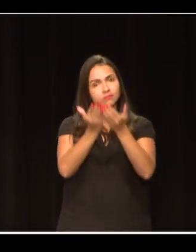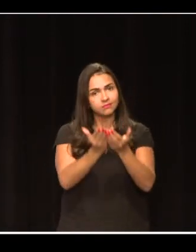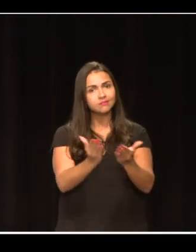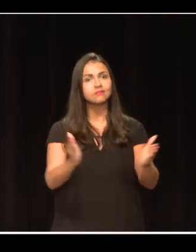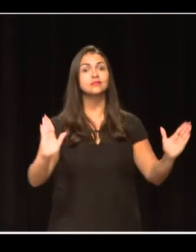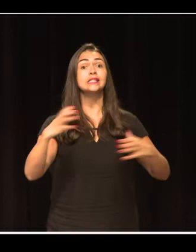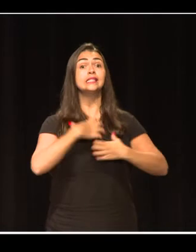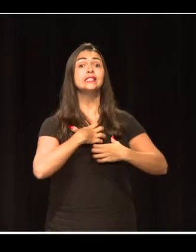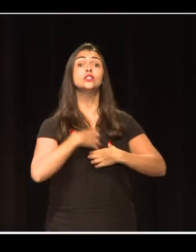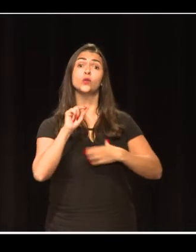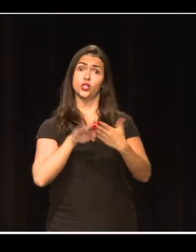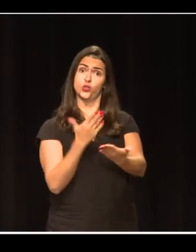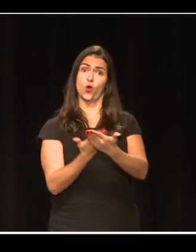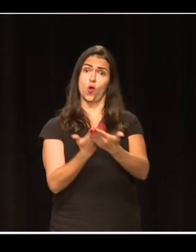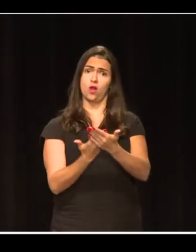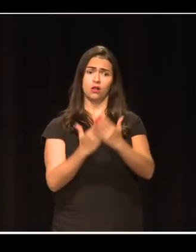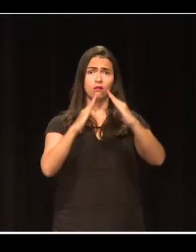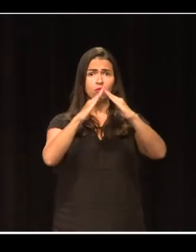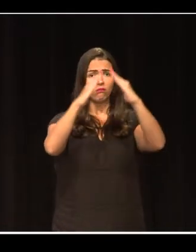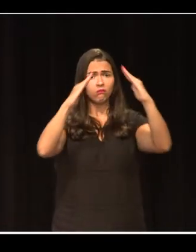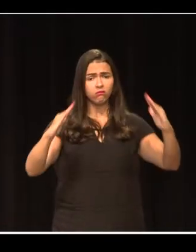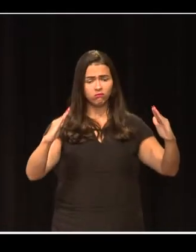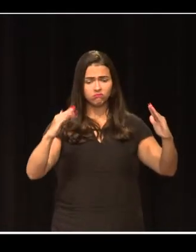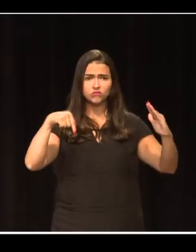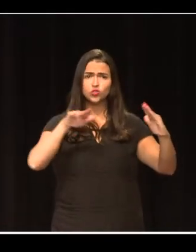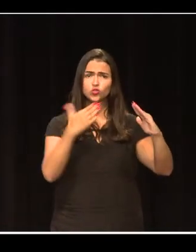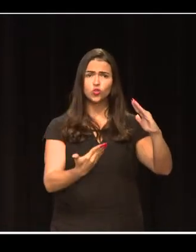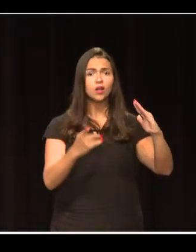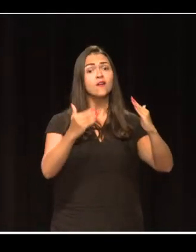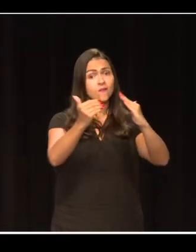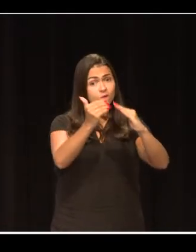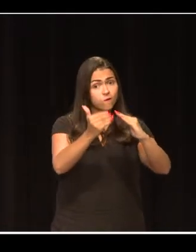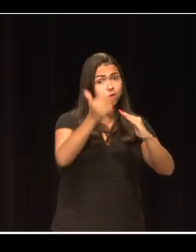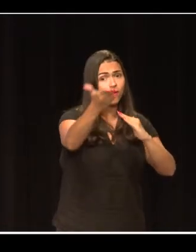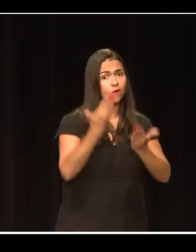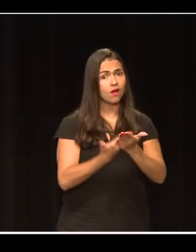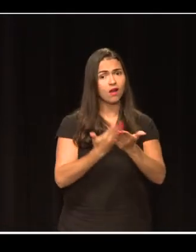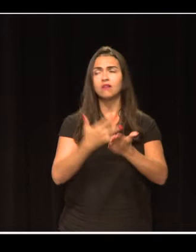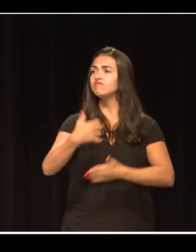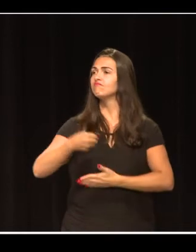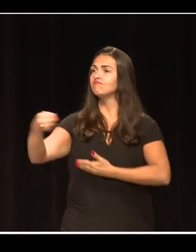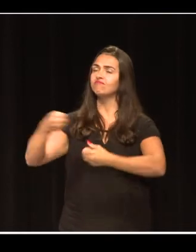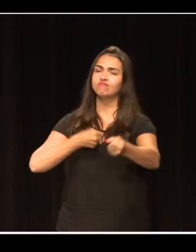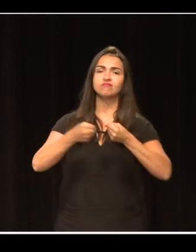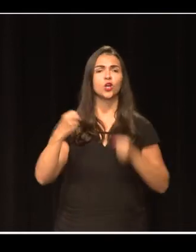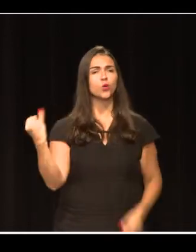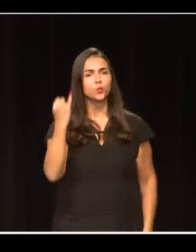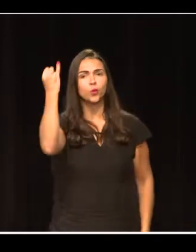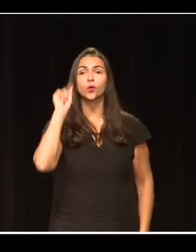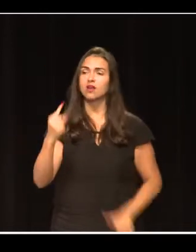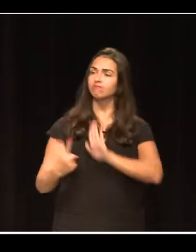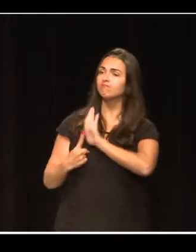espaço da escola, né? Então, daí a importância de aulas externas, a importância de